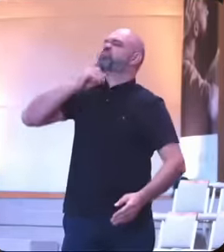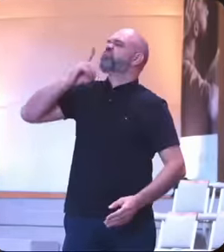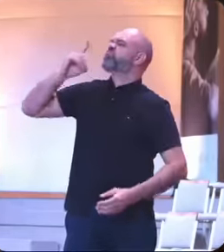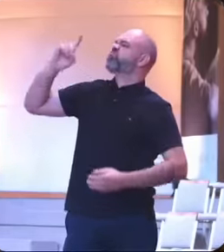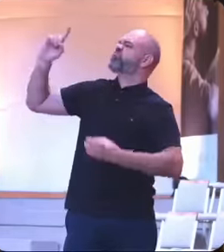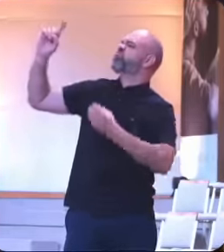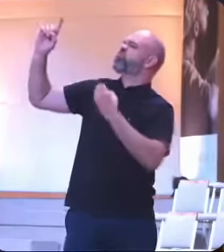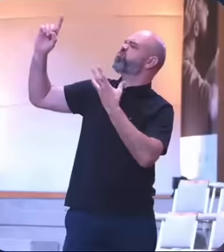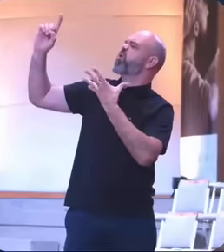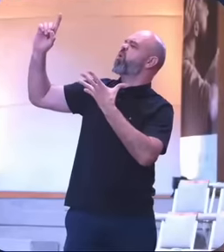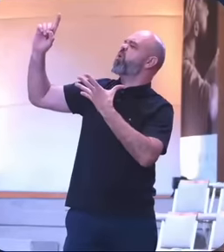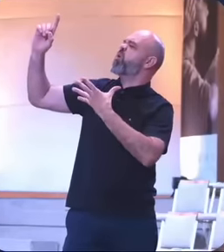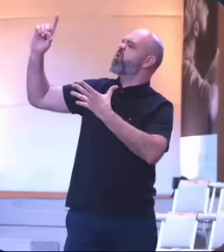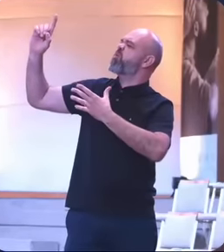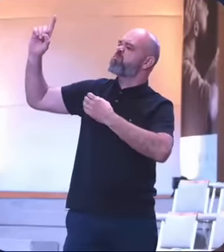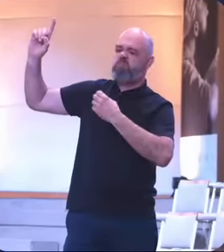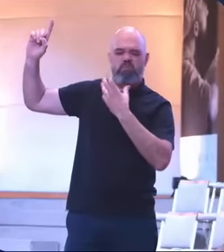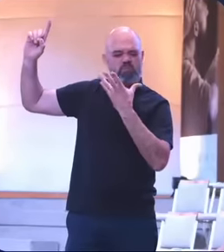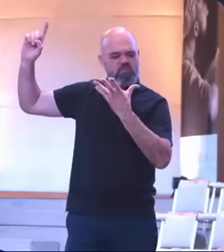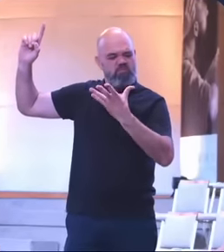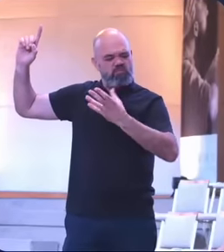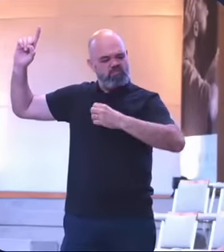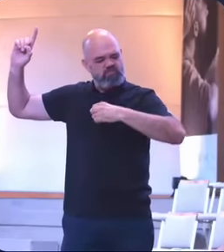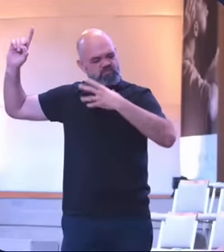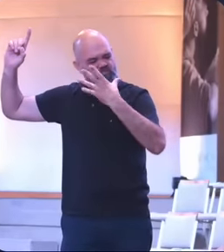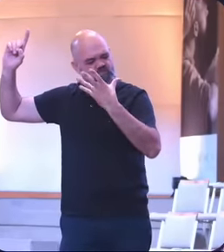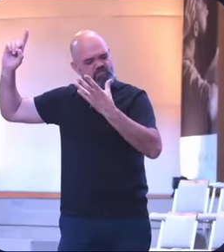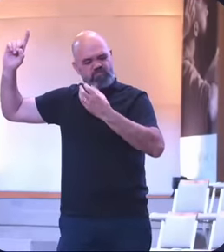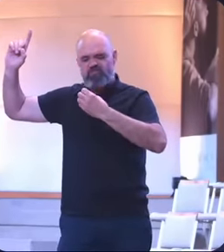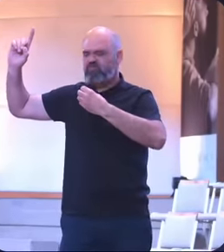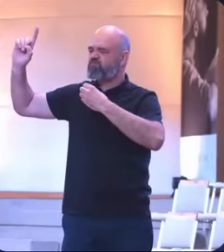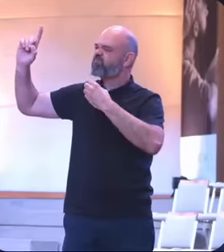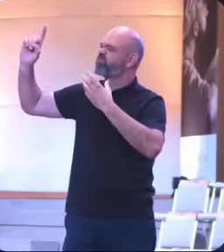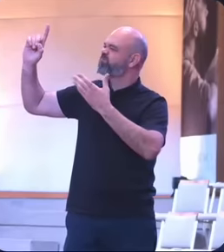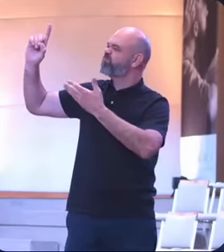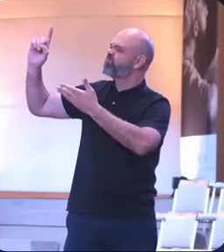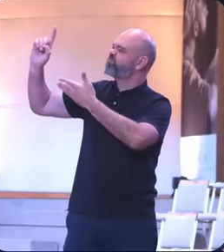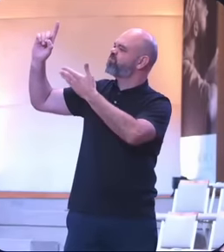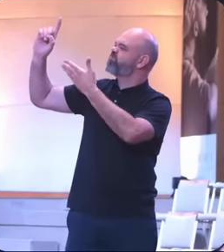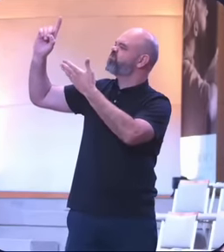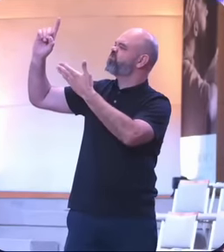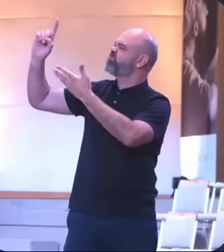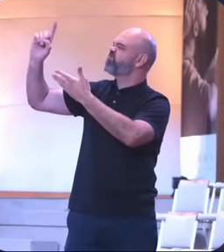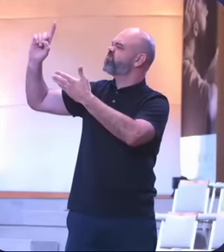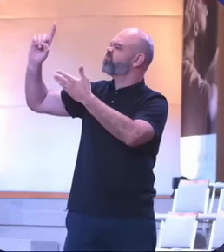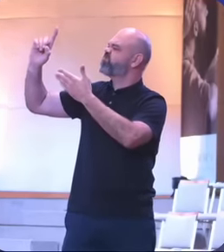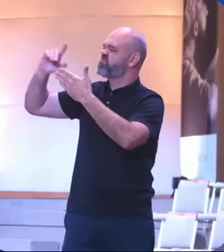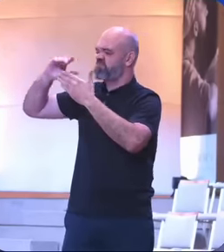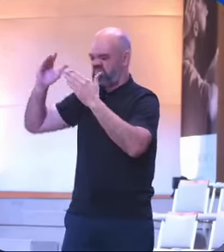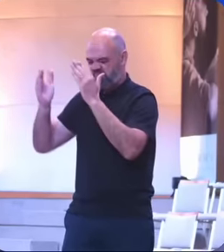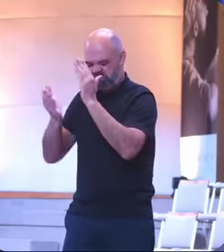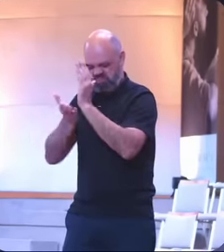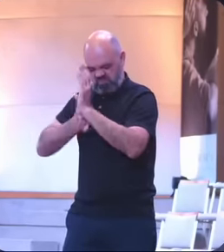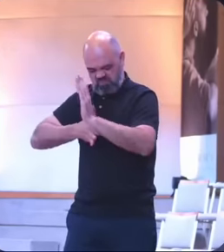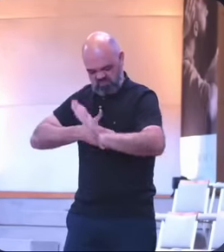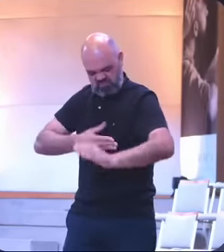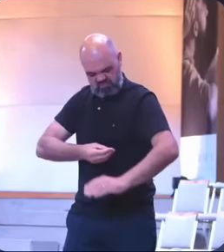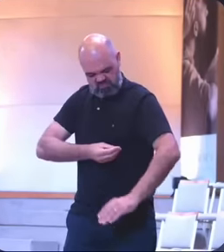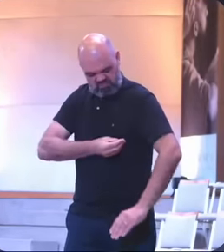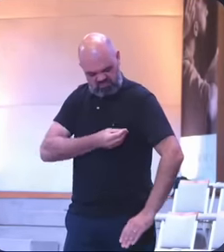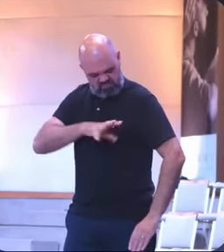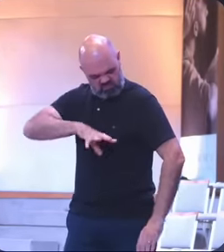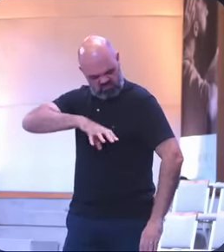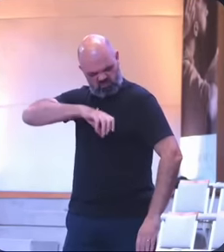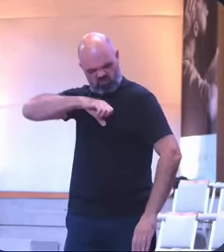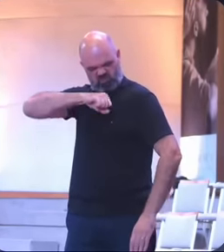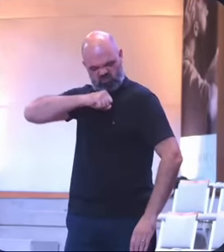tu és tão, tão bom. Com todo fôlego